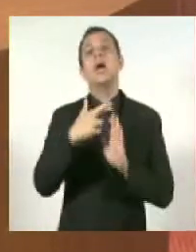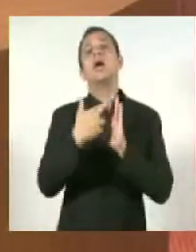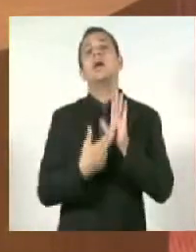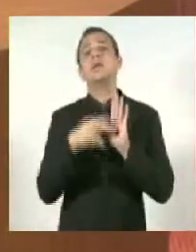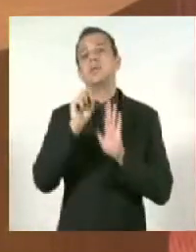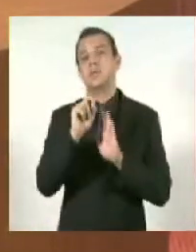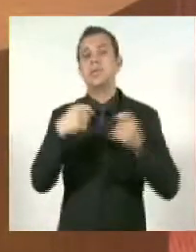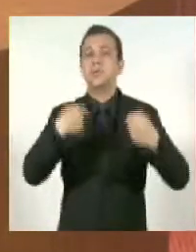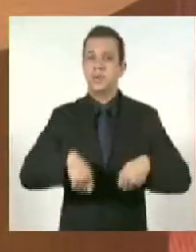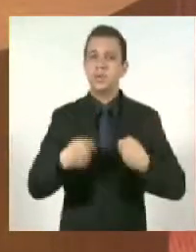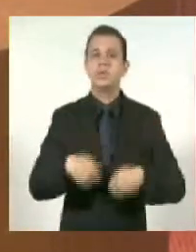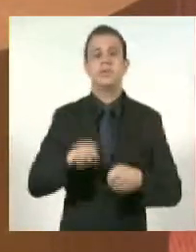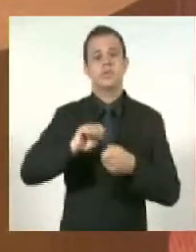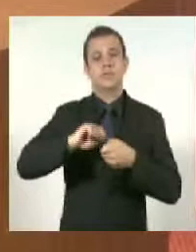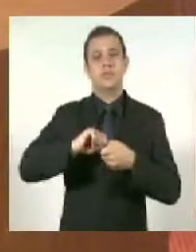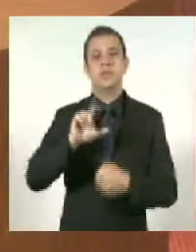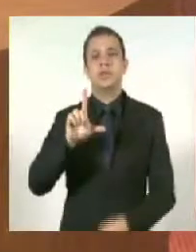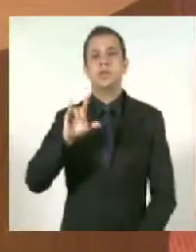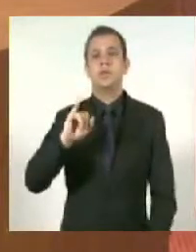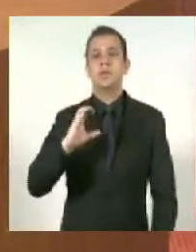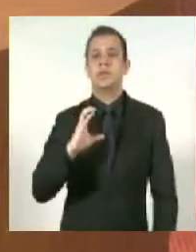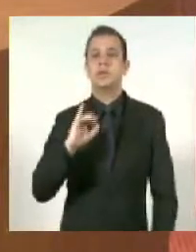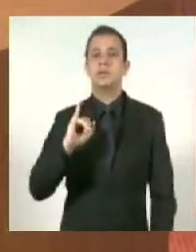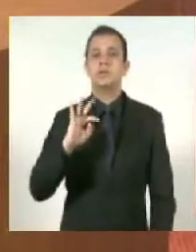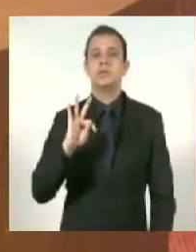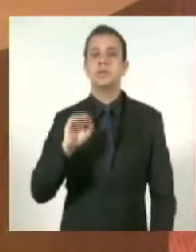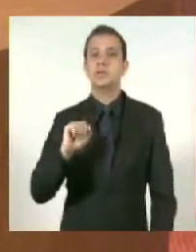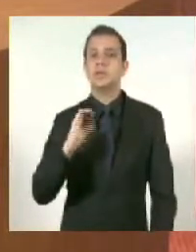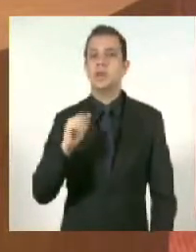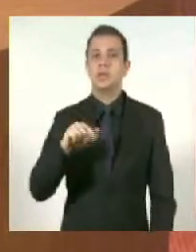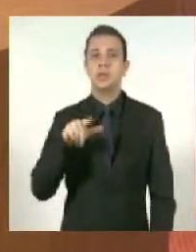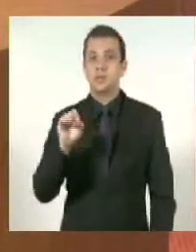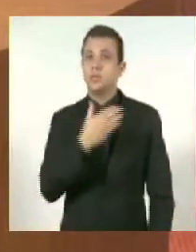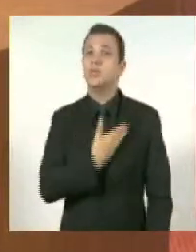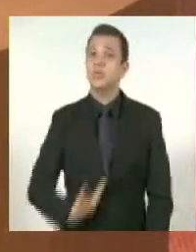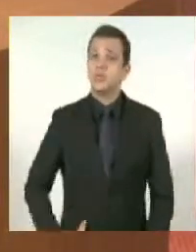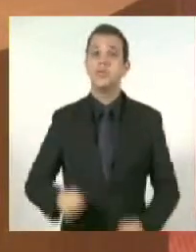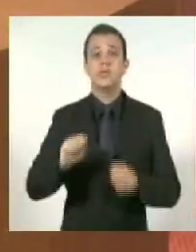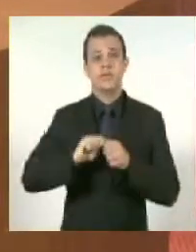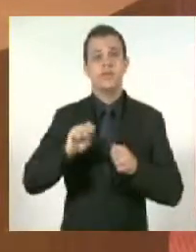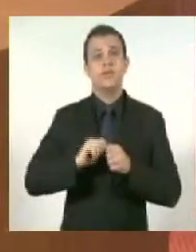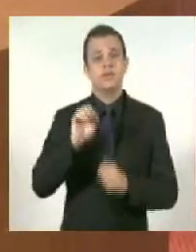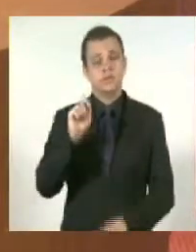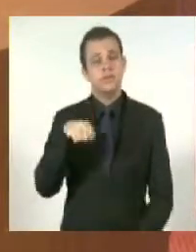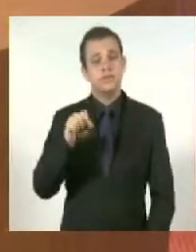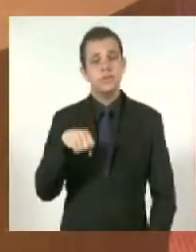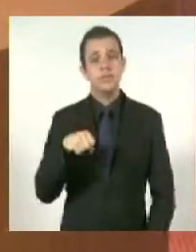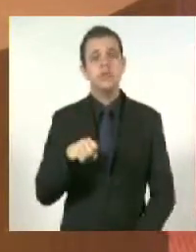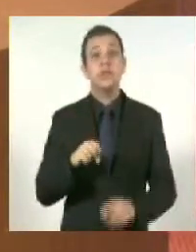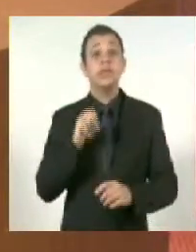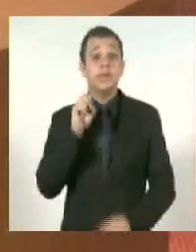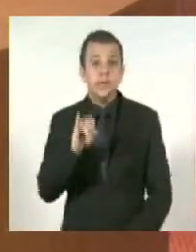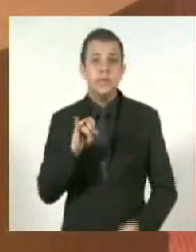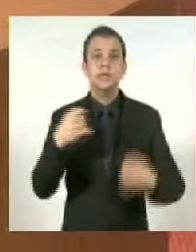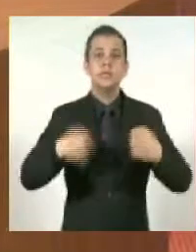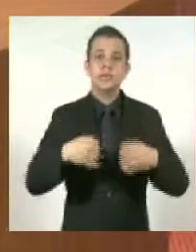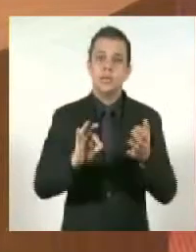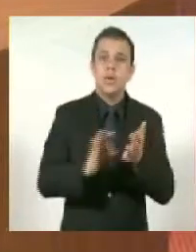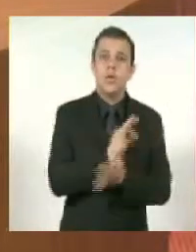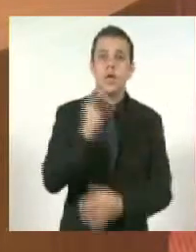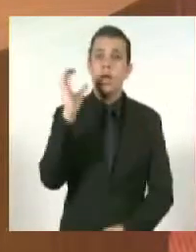governo, ele está fazendo isso. Quando recorre aos contratos emergenciais, é porque julga que eles são